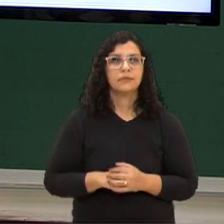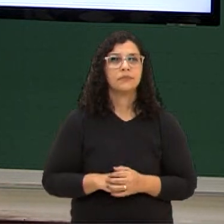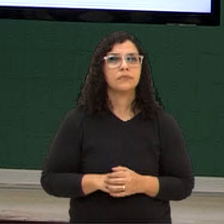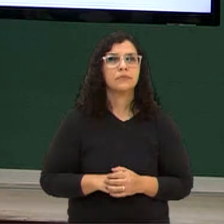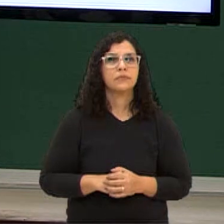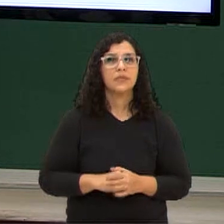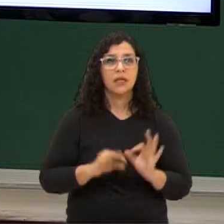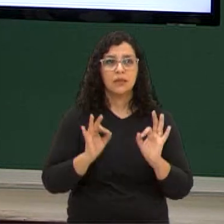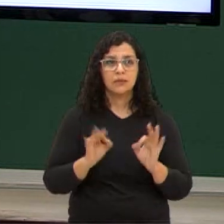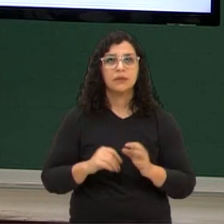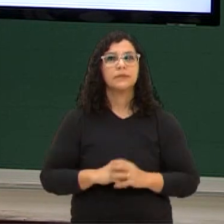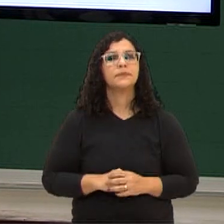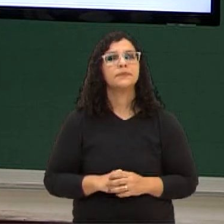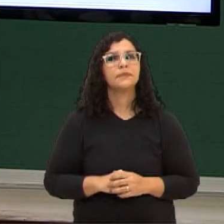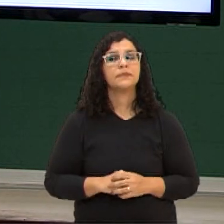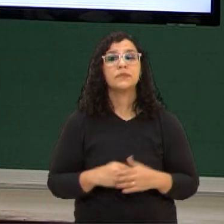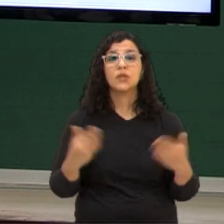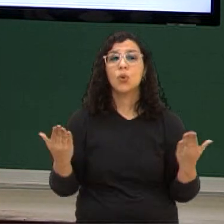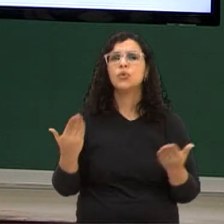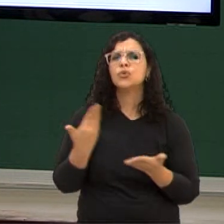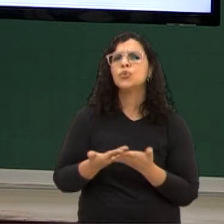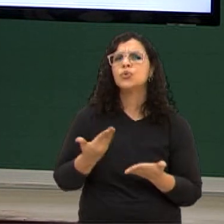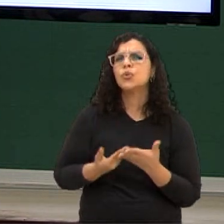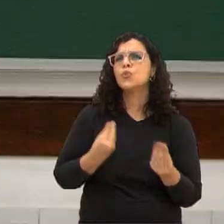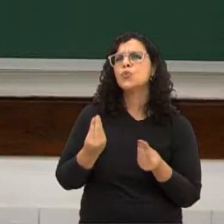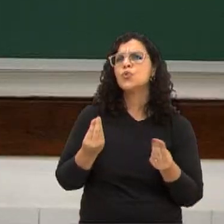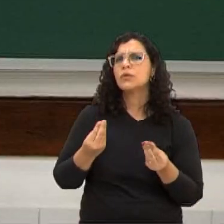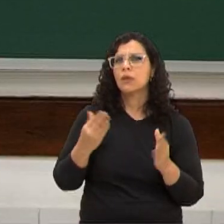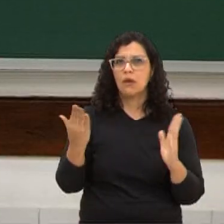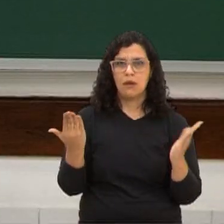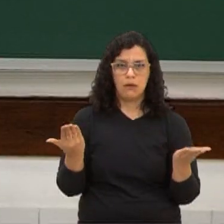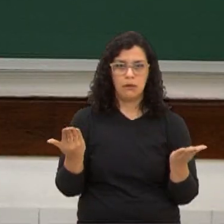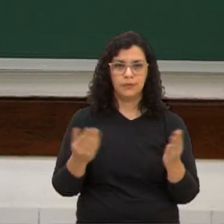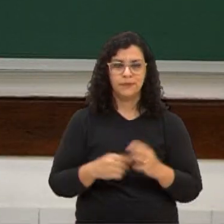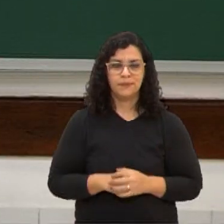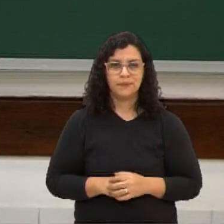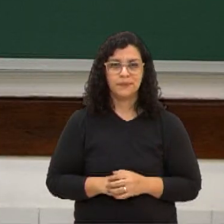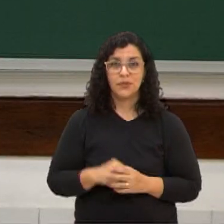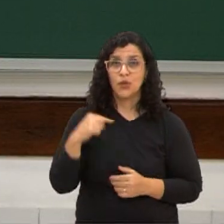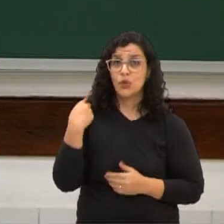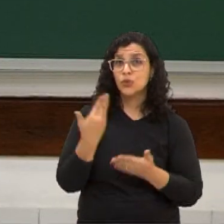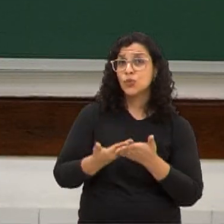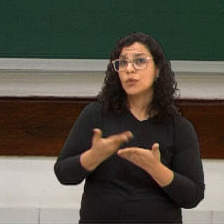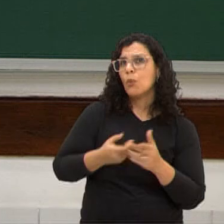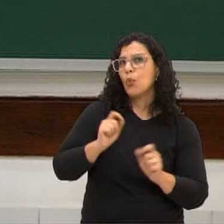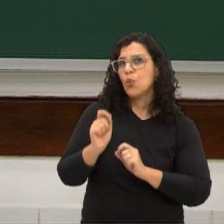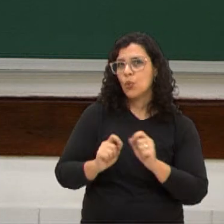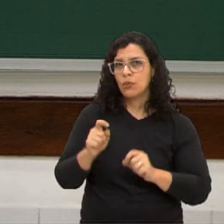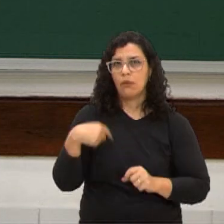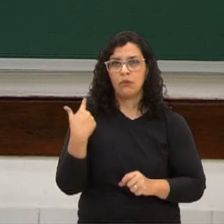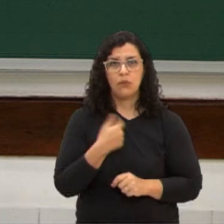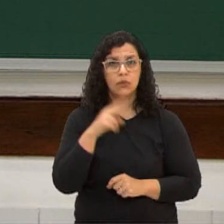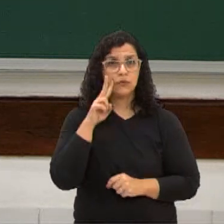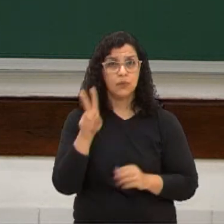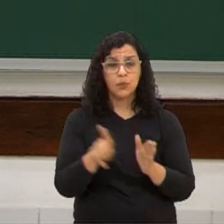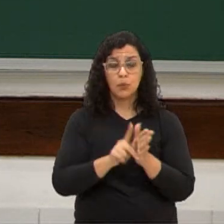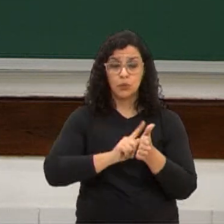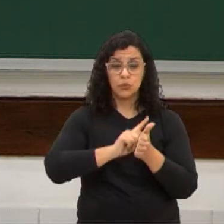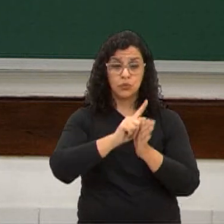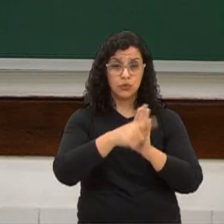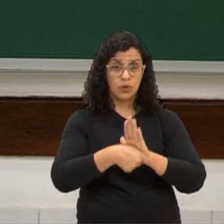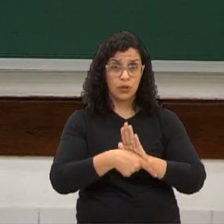a B está correta. Bom, o que vimos na classe de hoje? Então, o que vimos na nossa aula? Vimos os